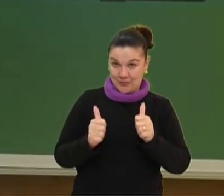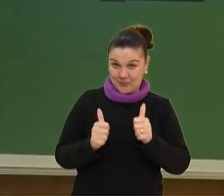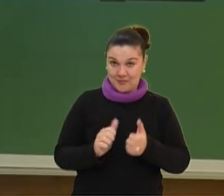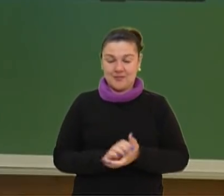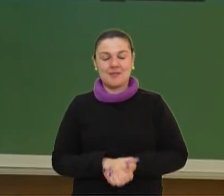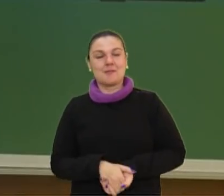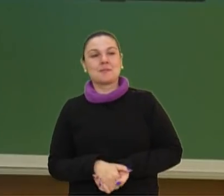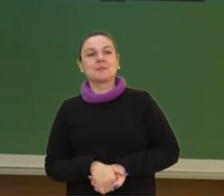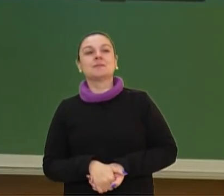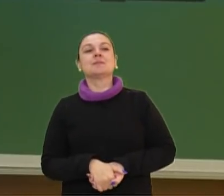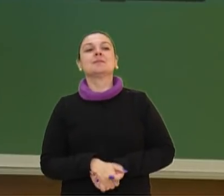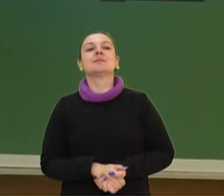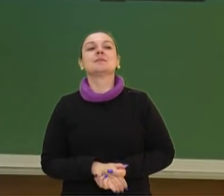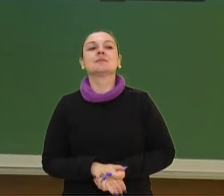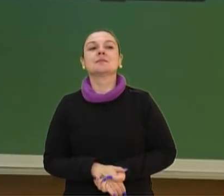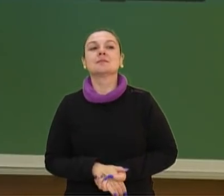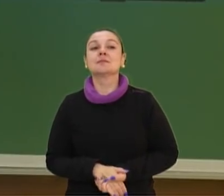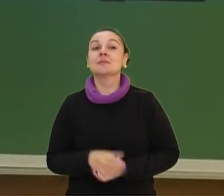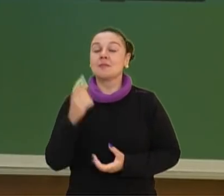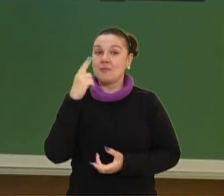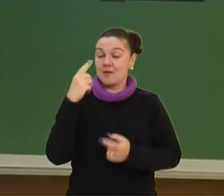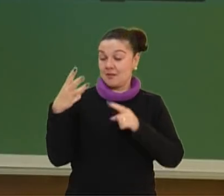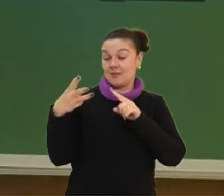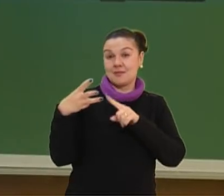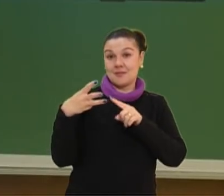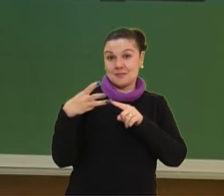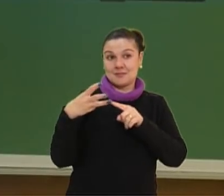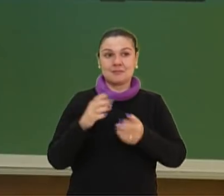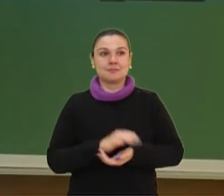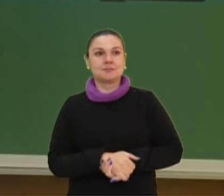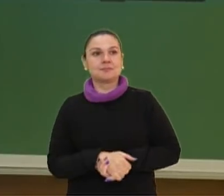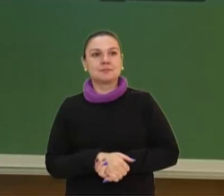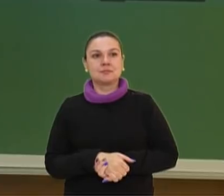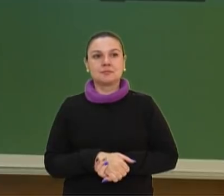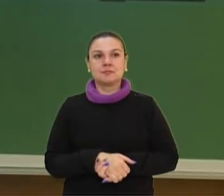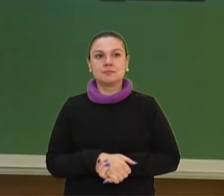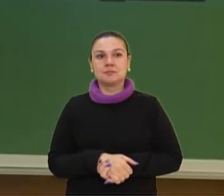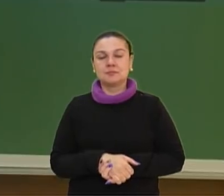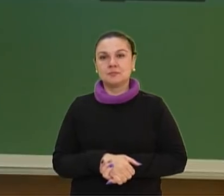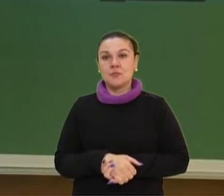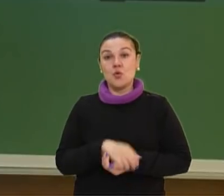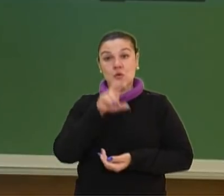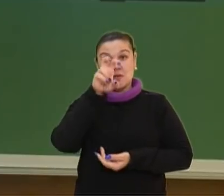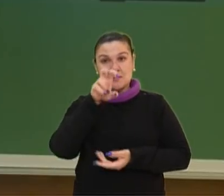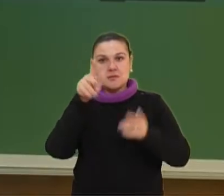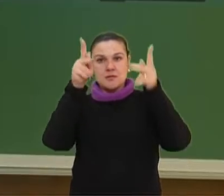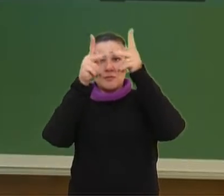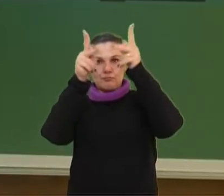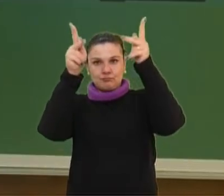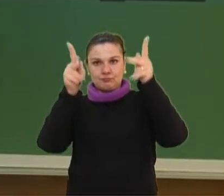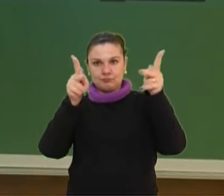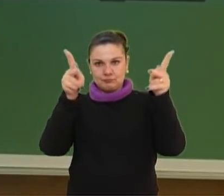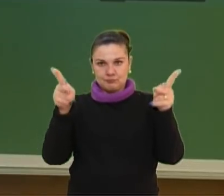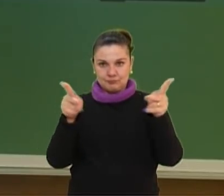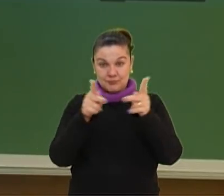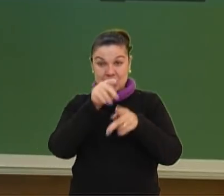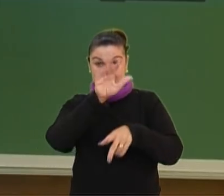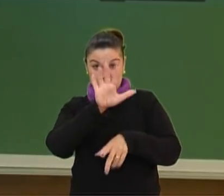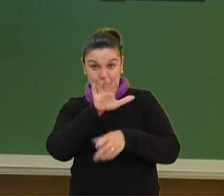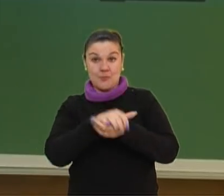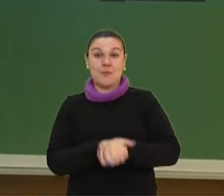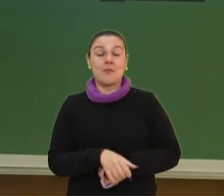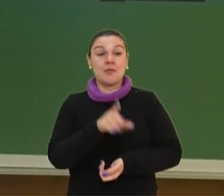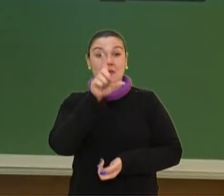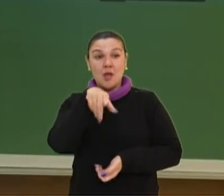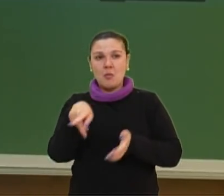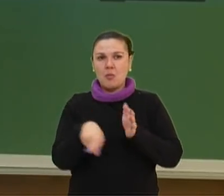direito, certo? E a terceira sentença, vamos lá? Terceira sentença, o pentágono, que é os 5 lados, né, é